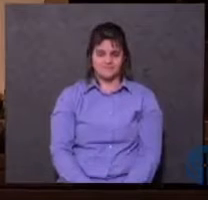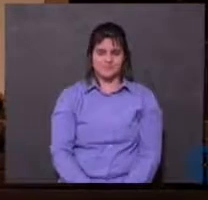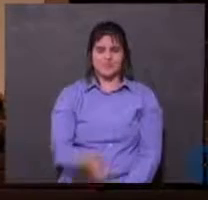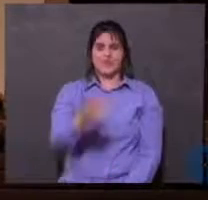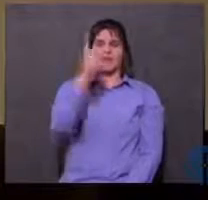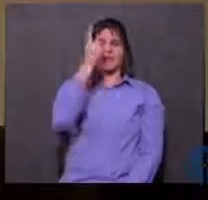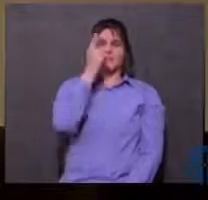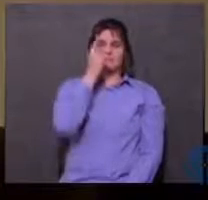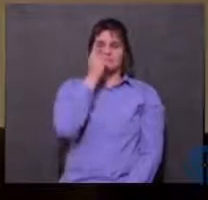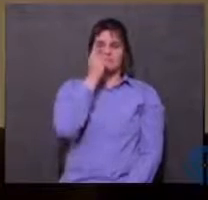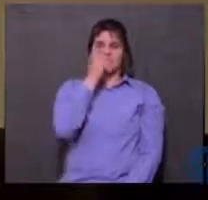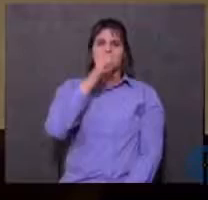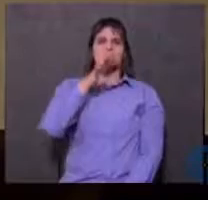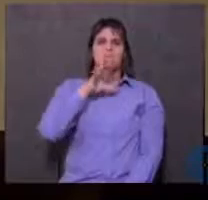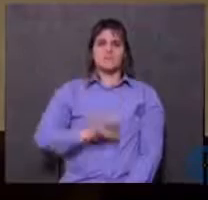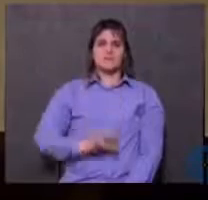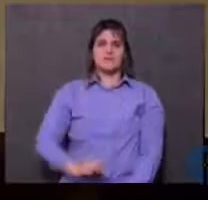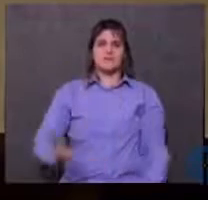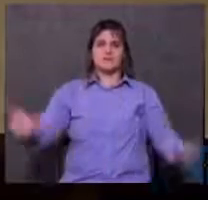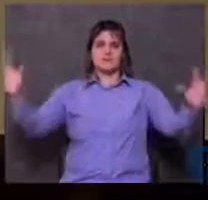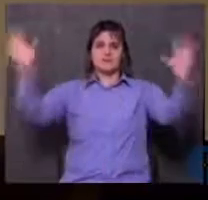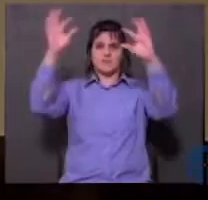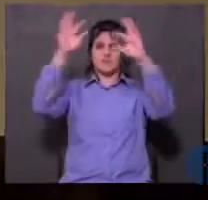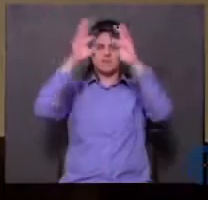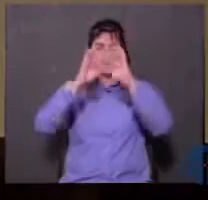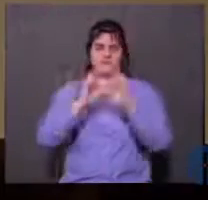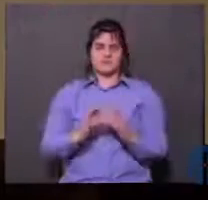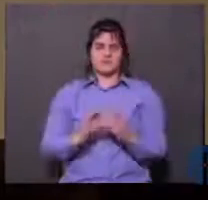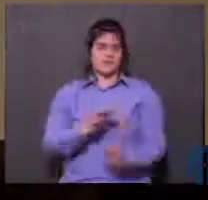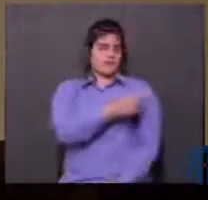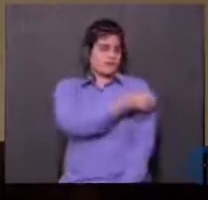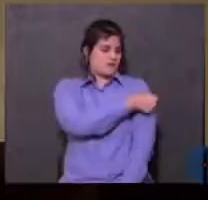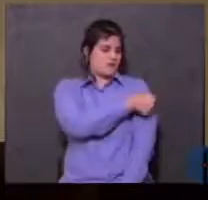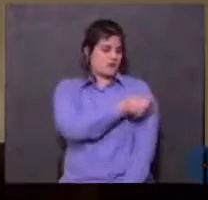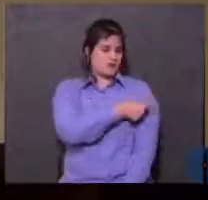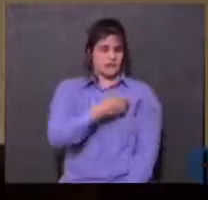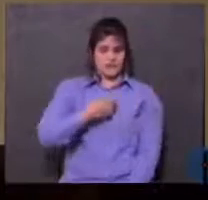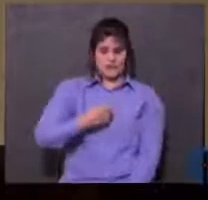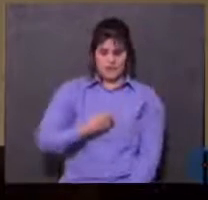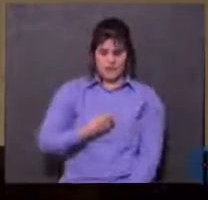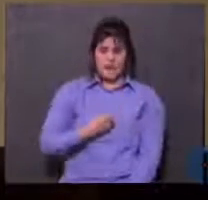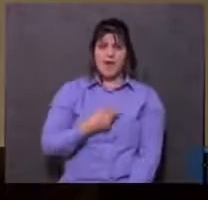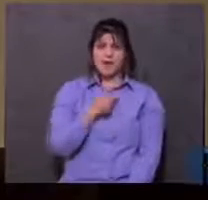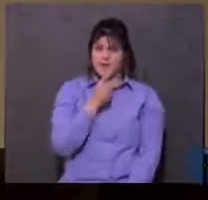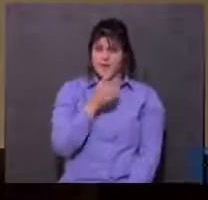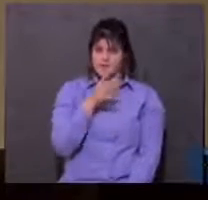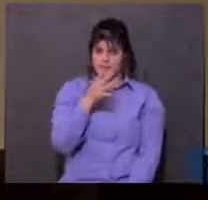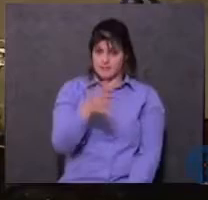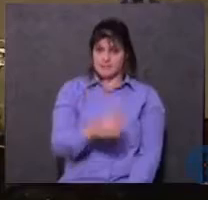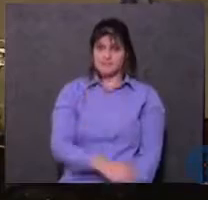Domine Patris et Filii et Spiritus Sancti.